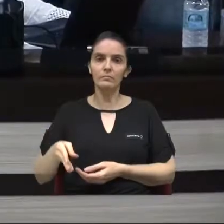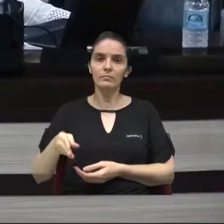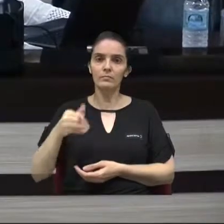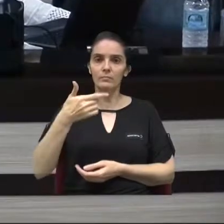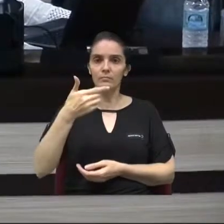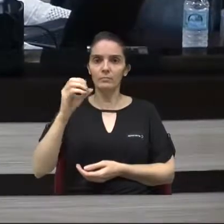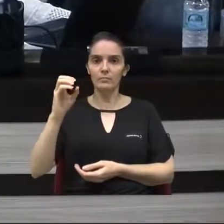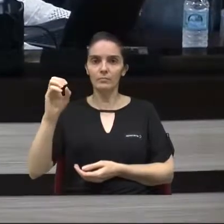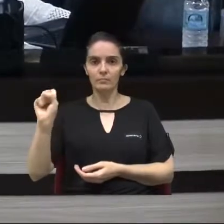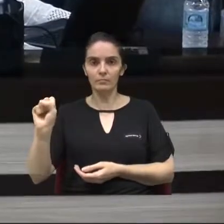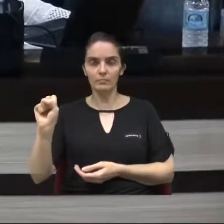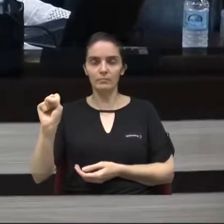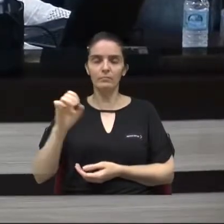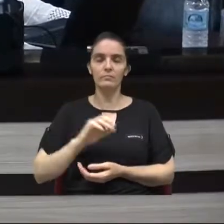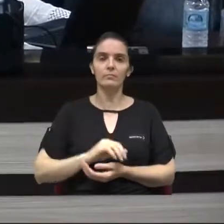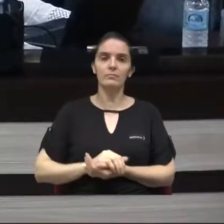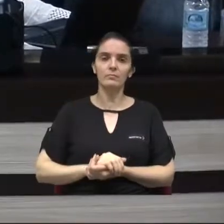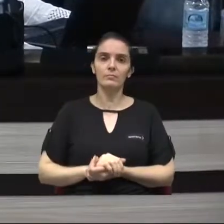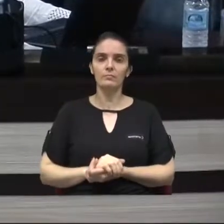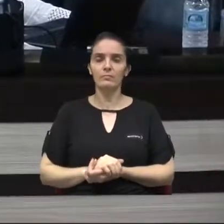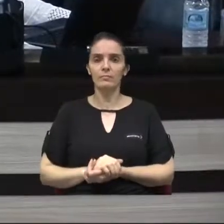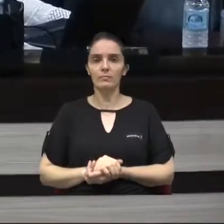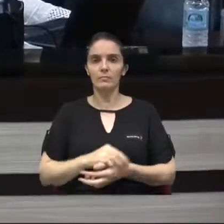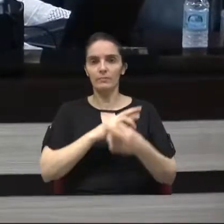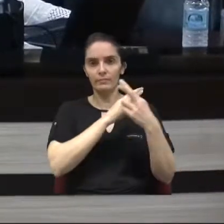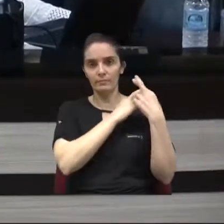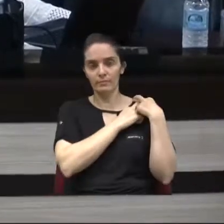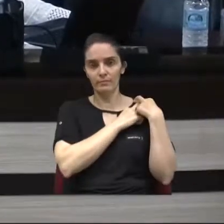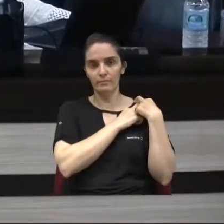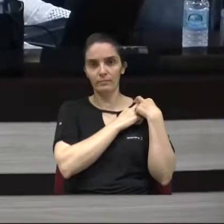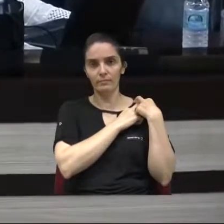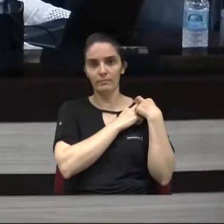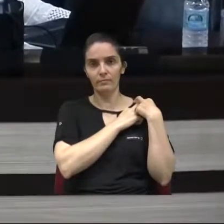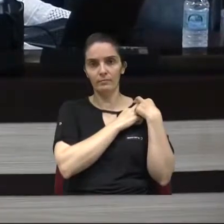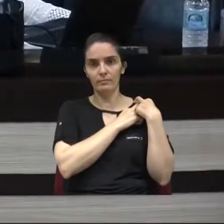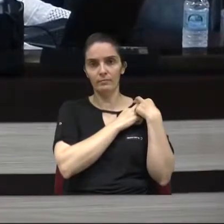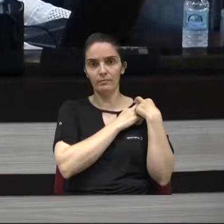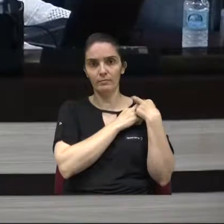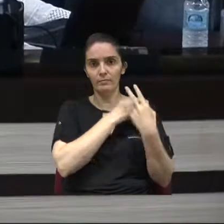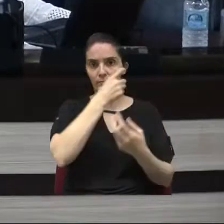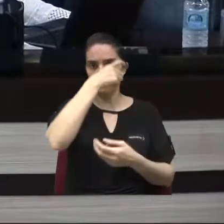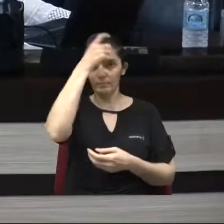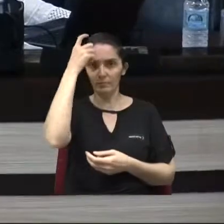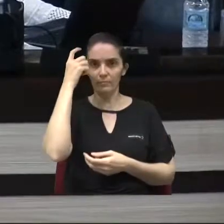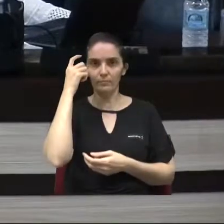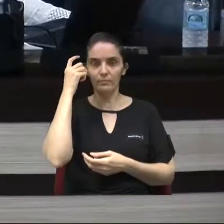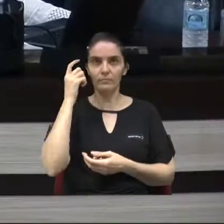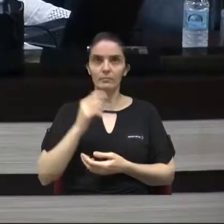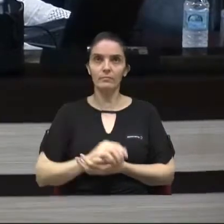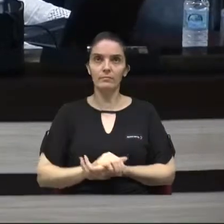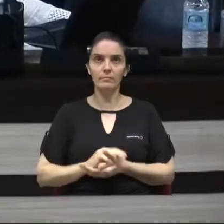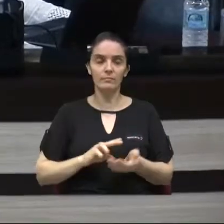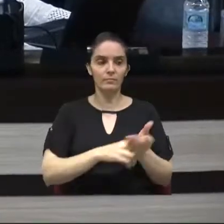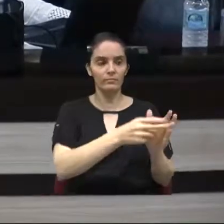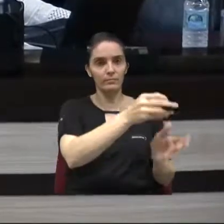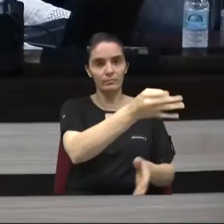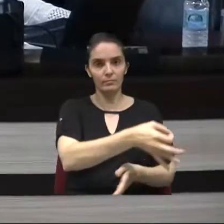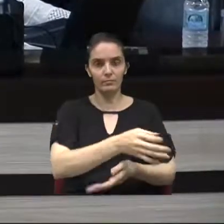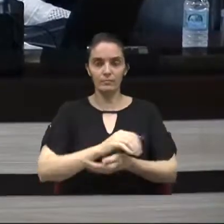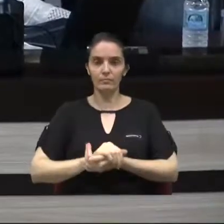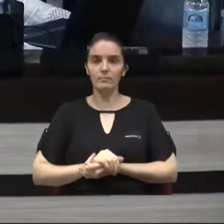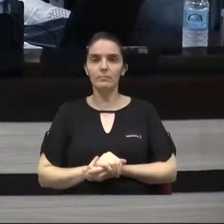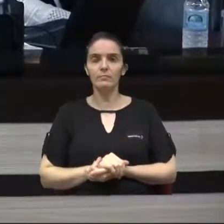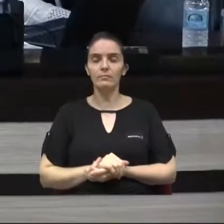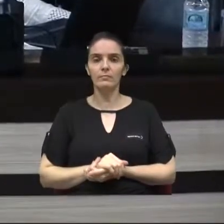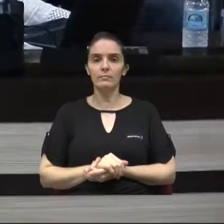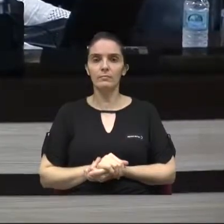2008 e da outras providências. Autoria do vereador Marco Antônio Xavier. Encaminhe-se às